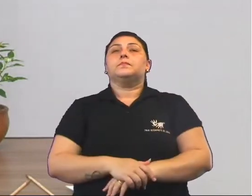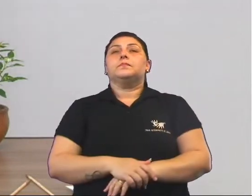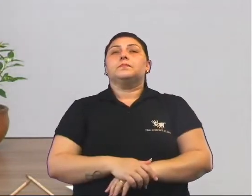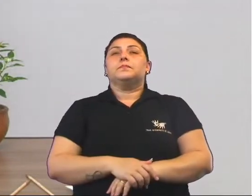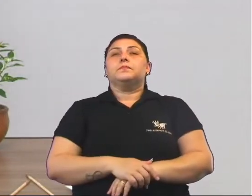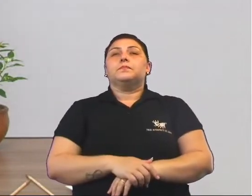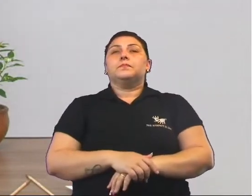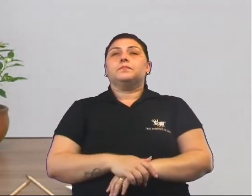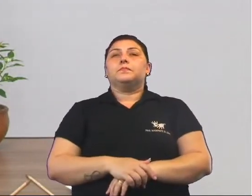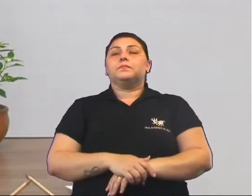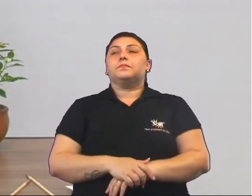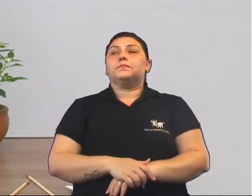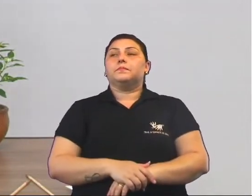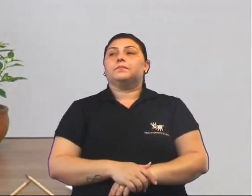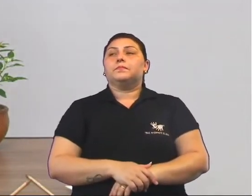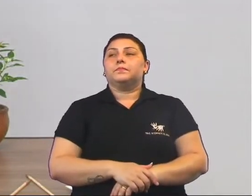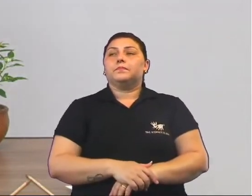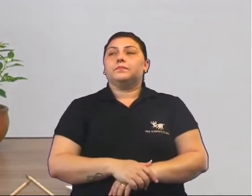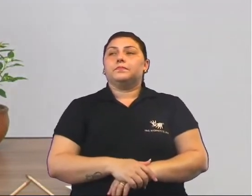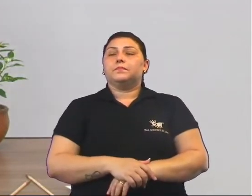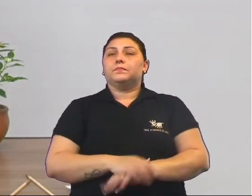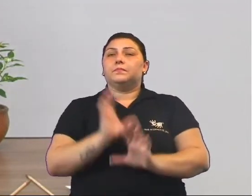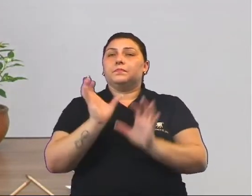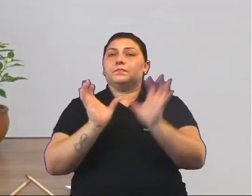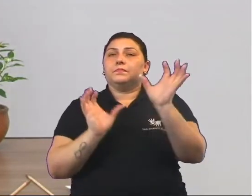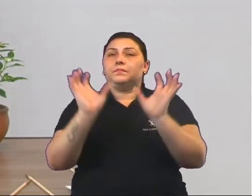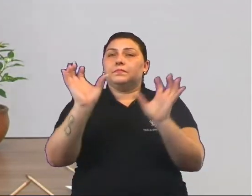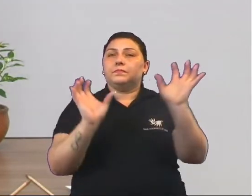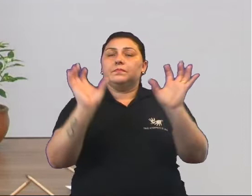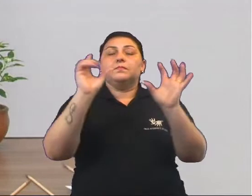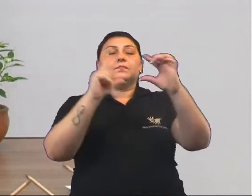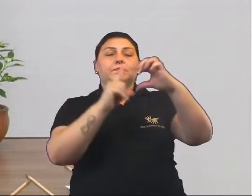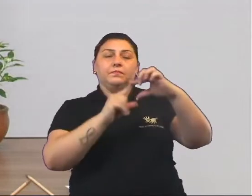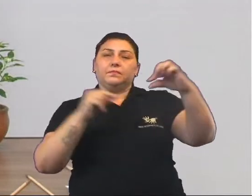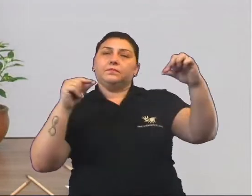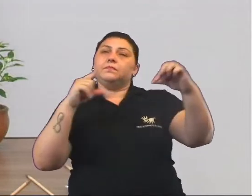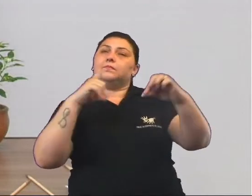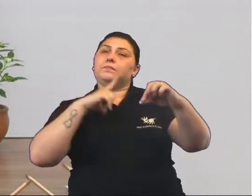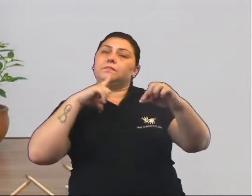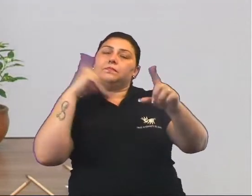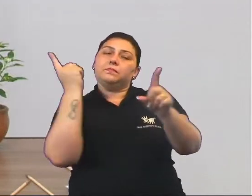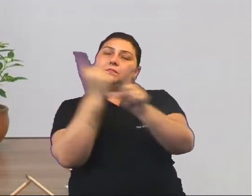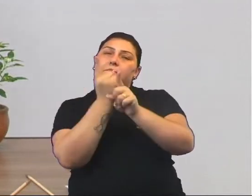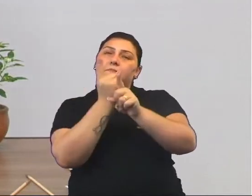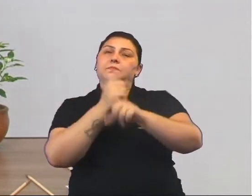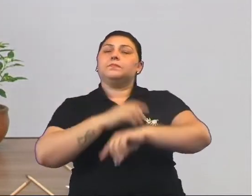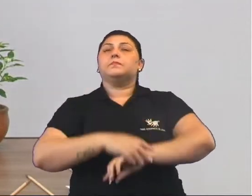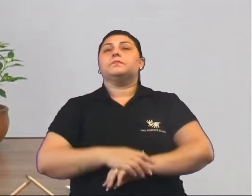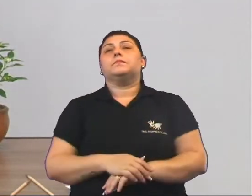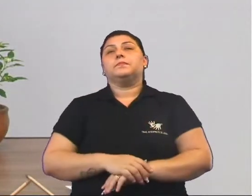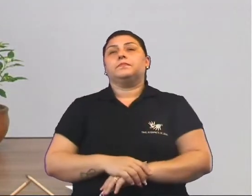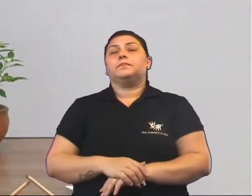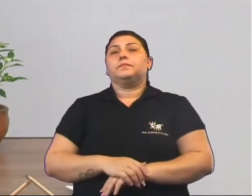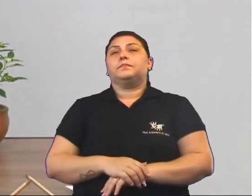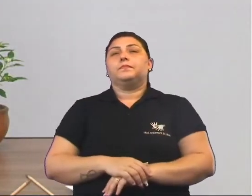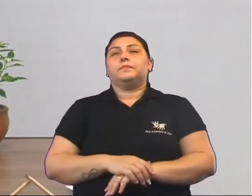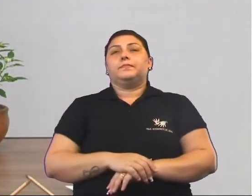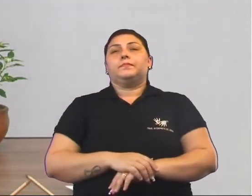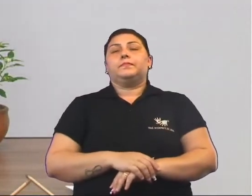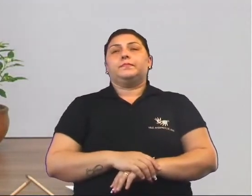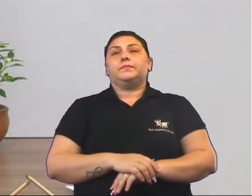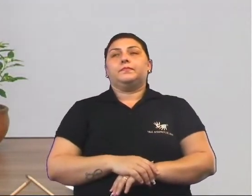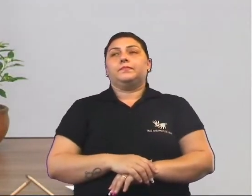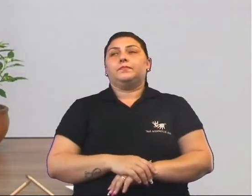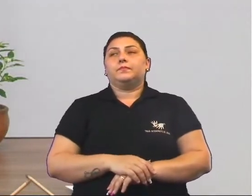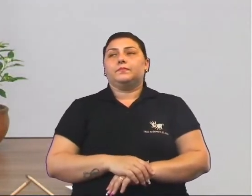Que é no galho, ou seja, nos galhos que as folhas ficam. Nós encontramos as